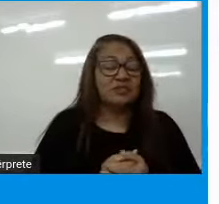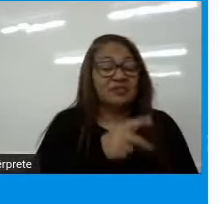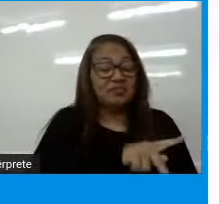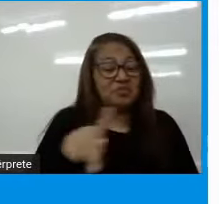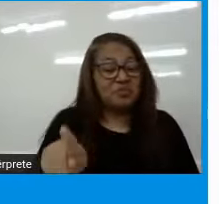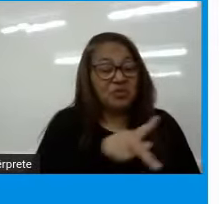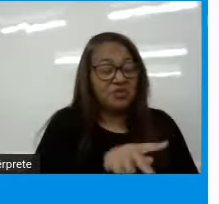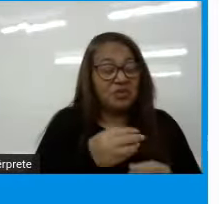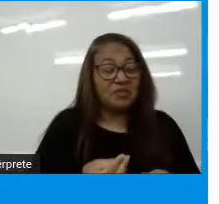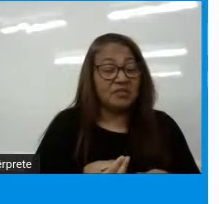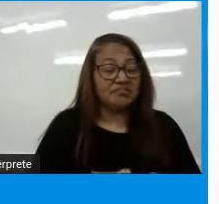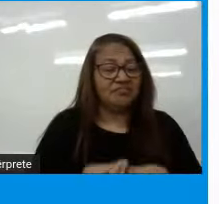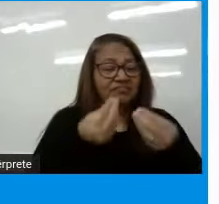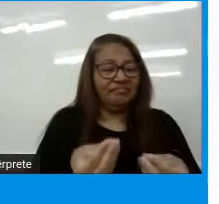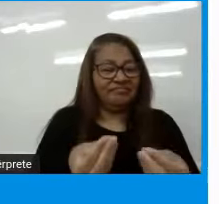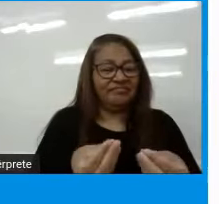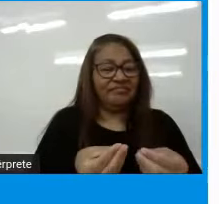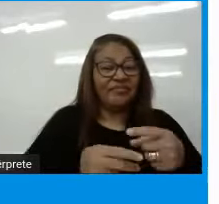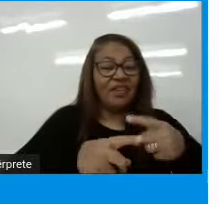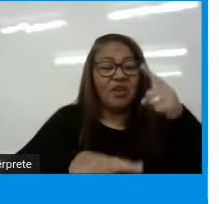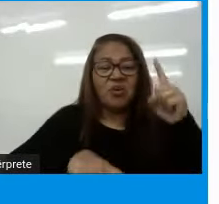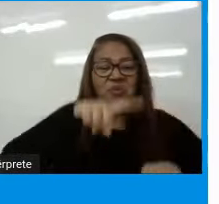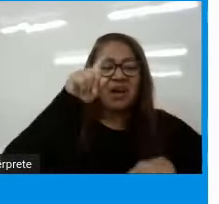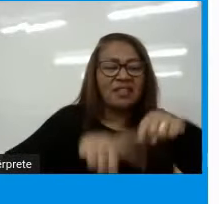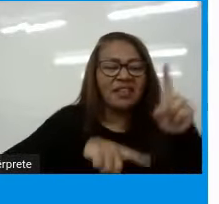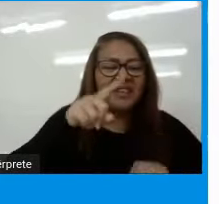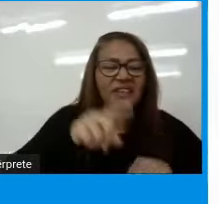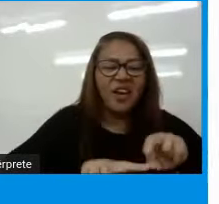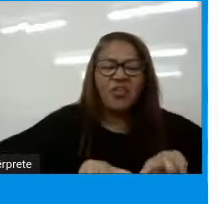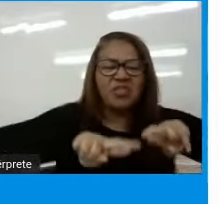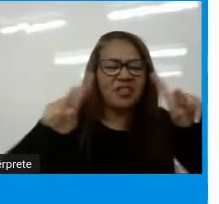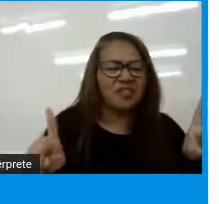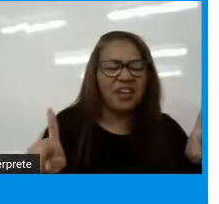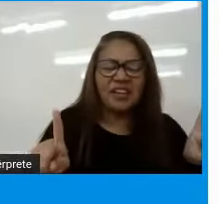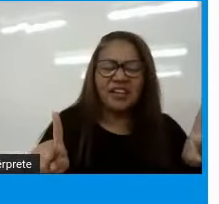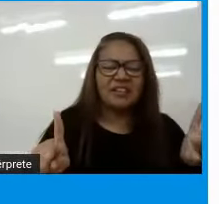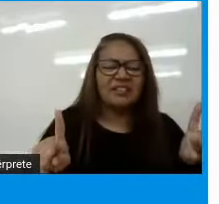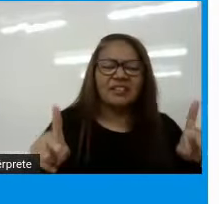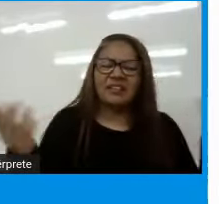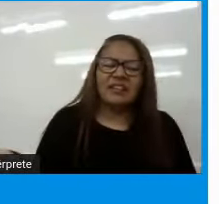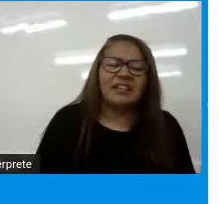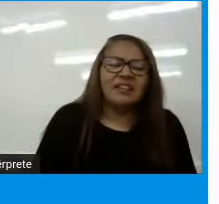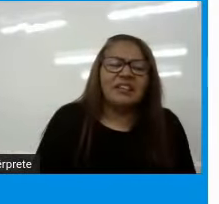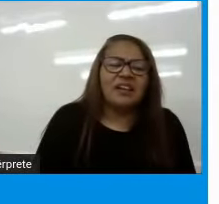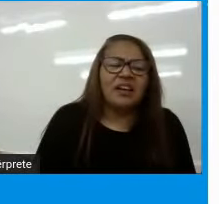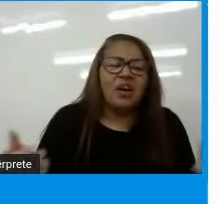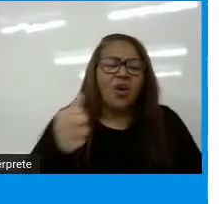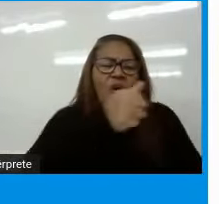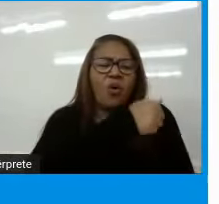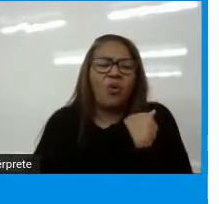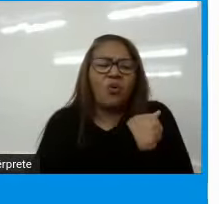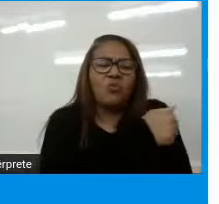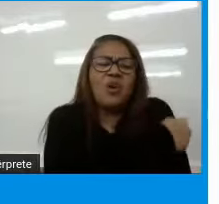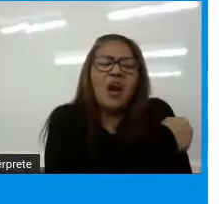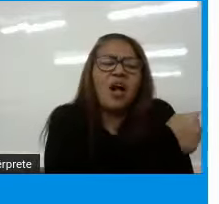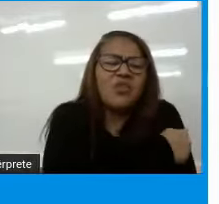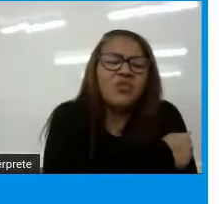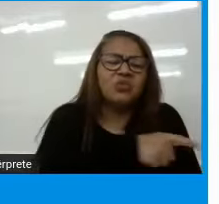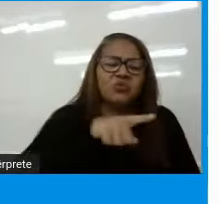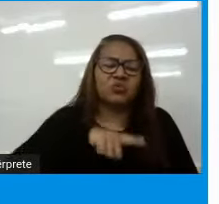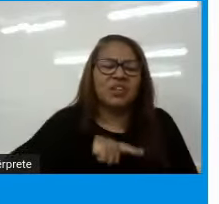diferente. Ah, é permitido? É. Mas esse estudante, ele vai ter um pouco mais de dificuldade a ganhar maturidade e